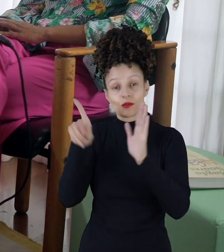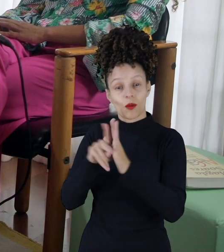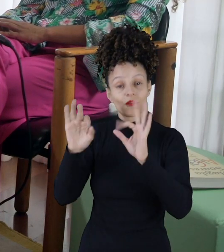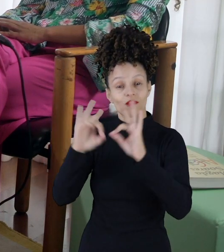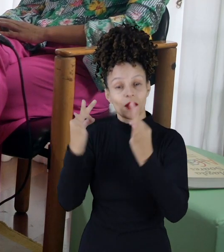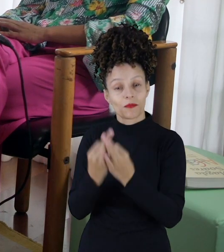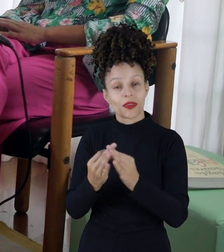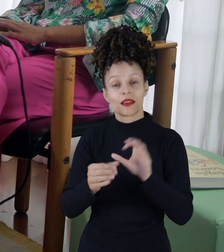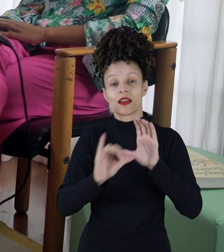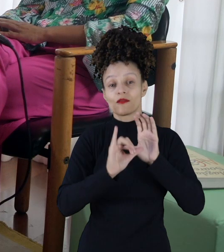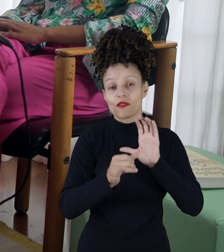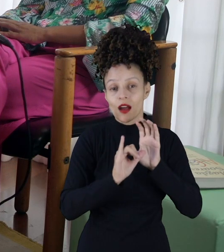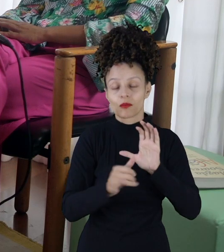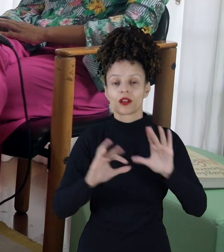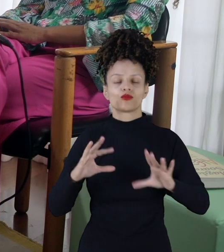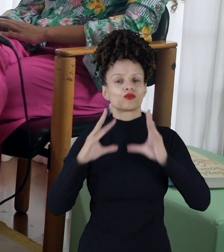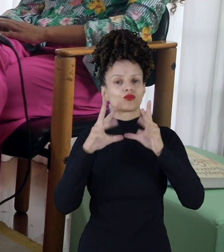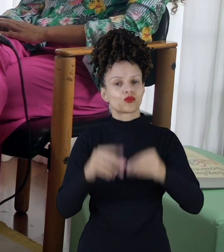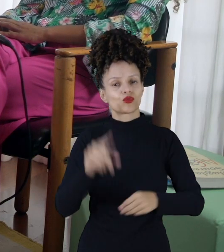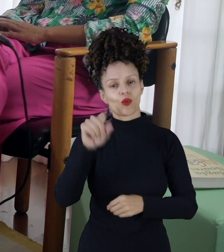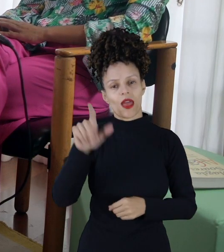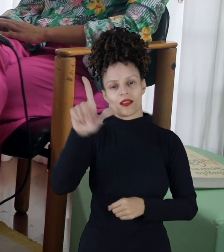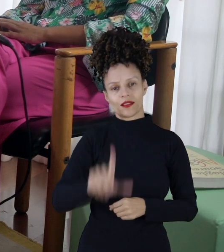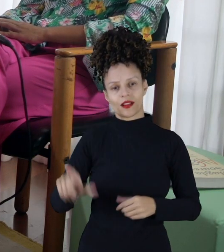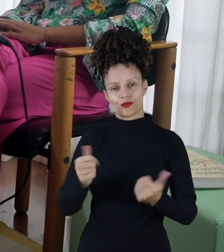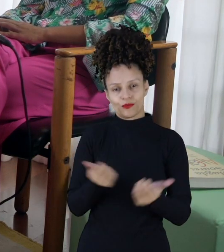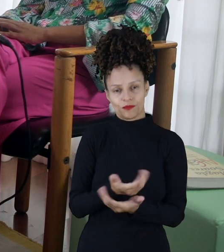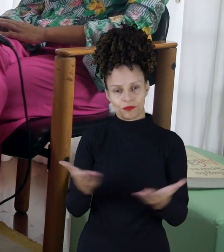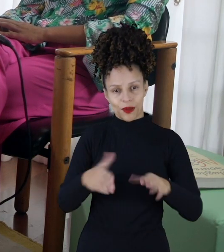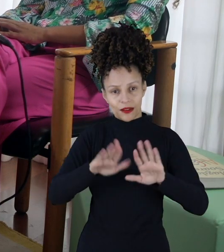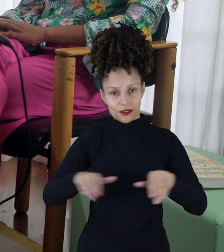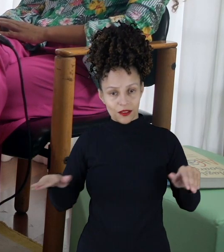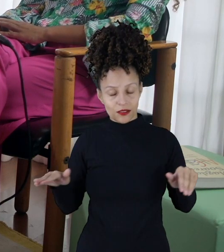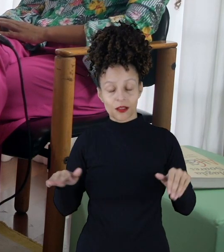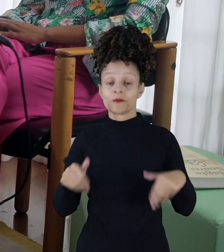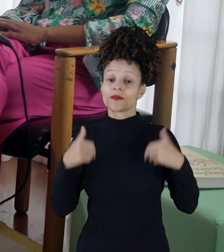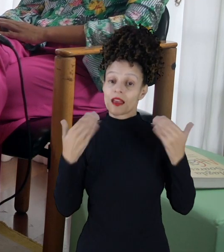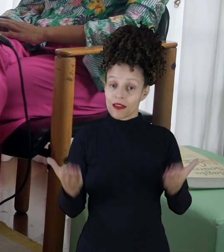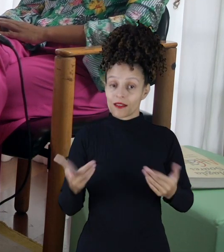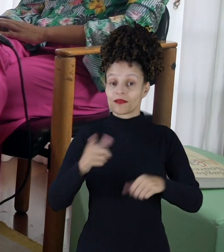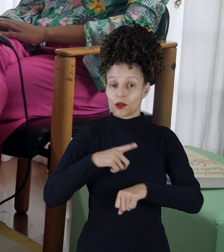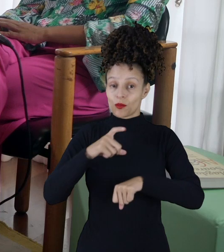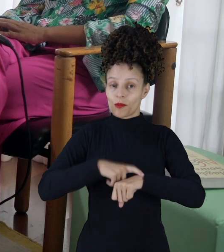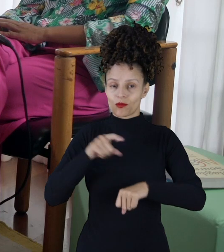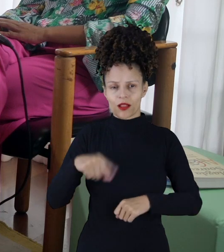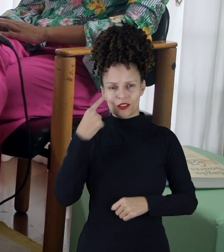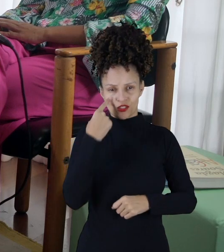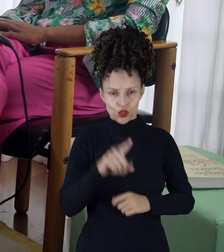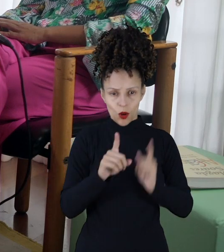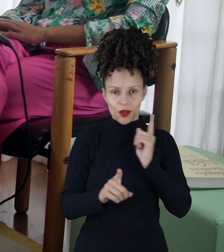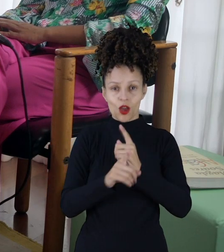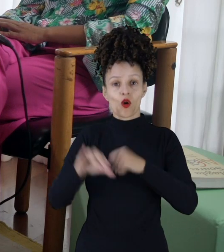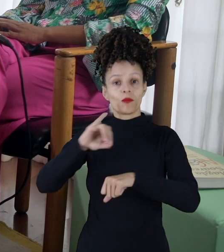de família, as fábulas. Tudo isso é a literatura para a criança. E aí tem aquele momento